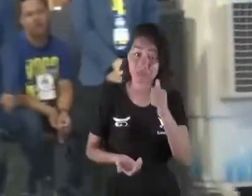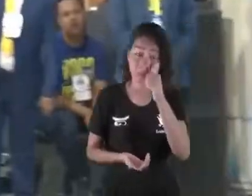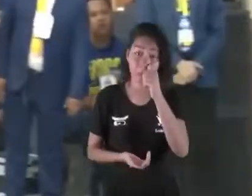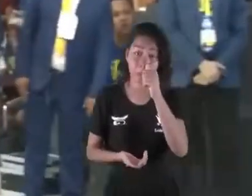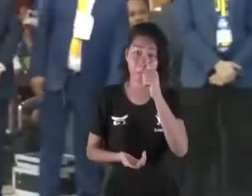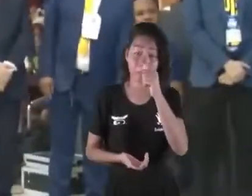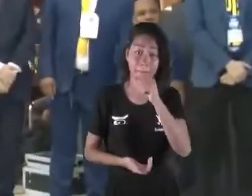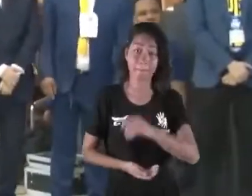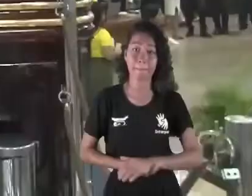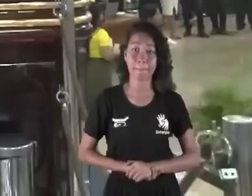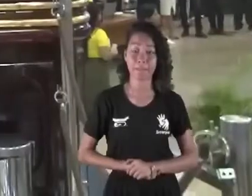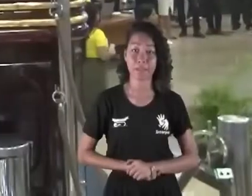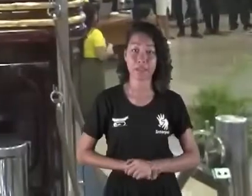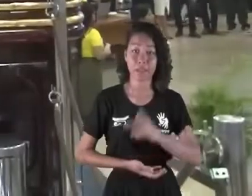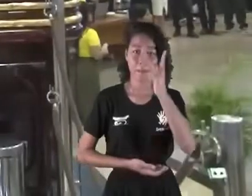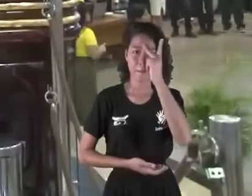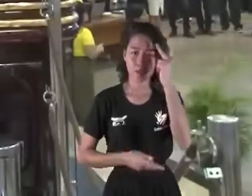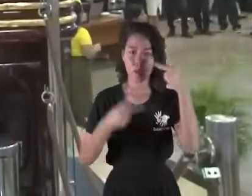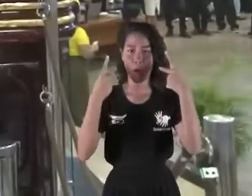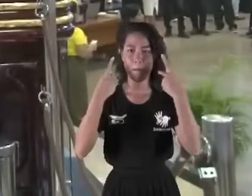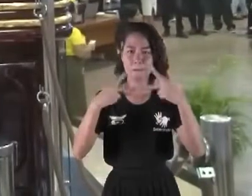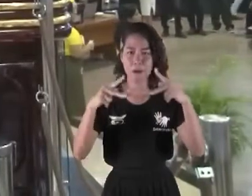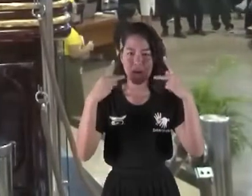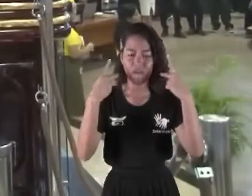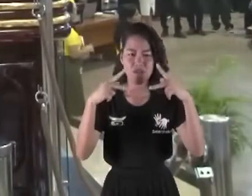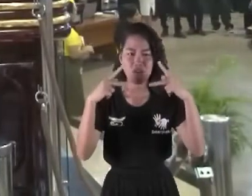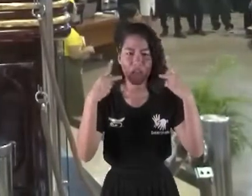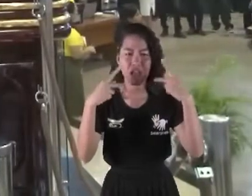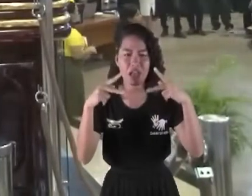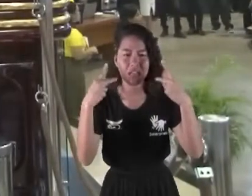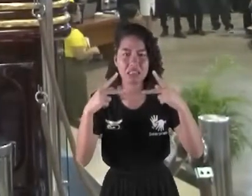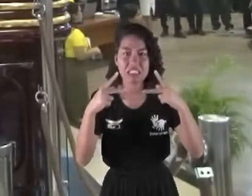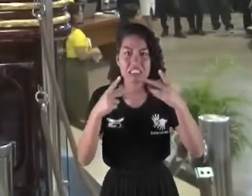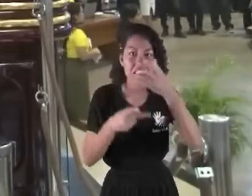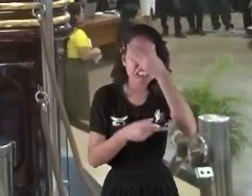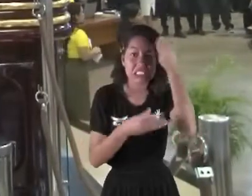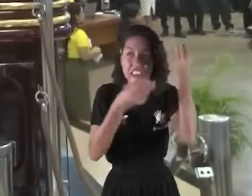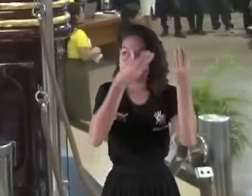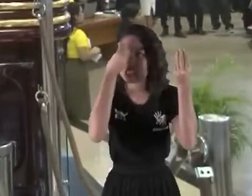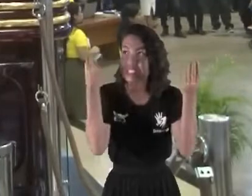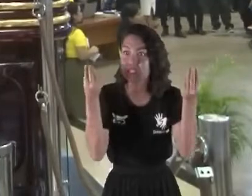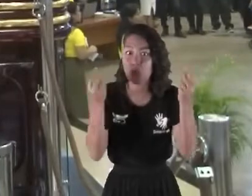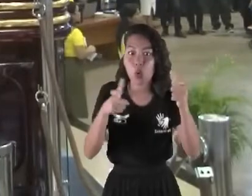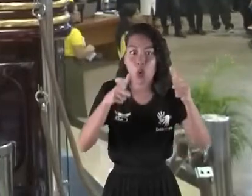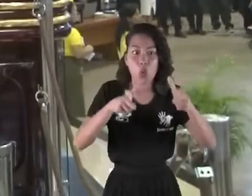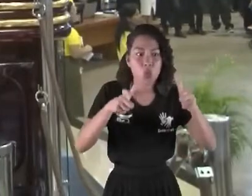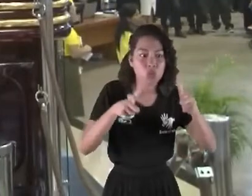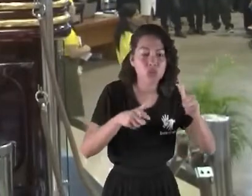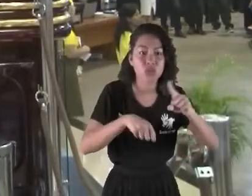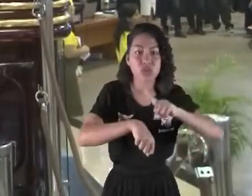Profeta que já se esqueceu do onde, não pregue em qualquer lugar.